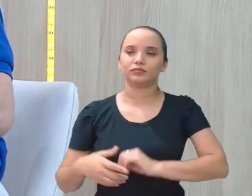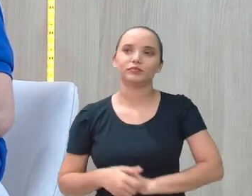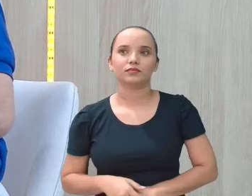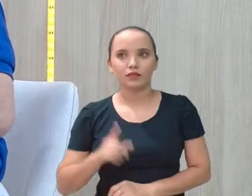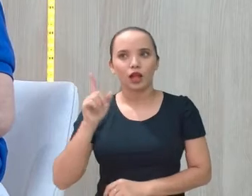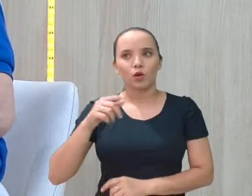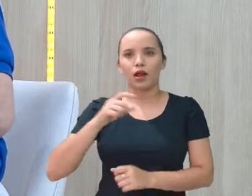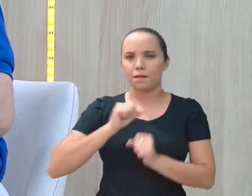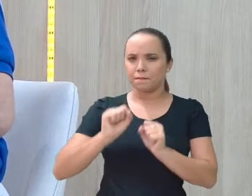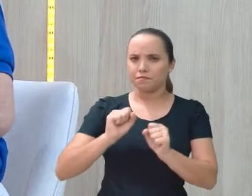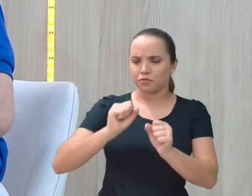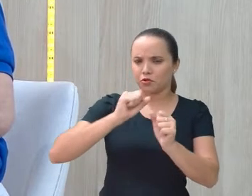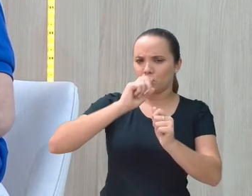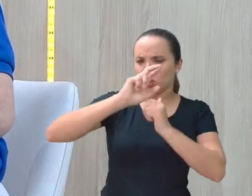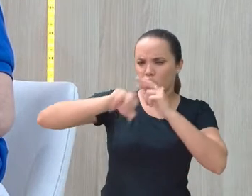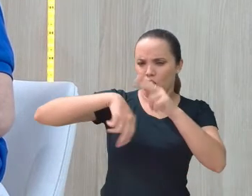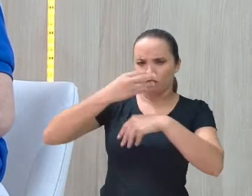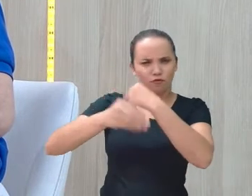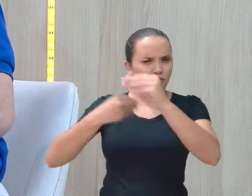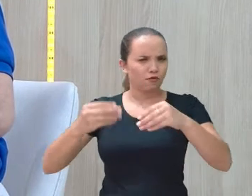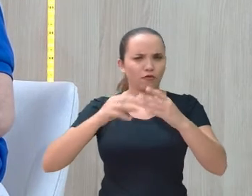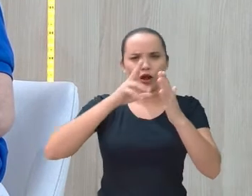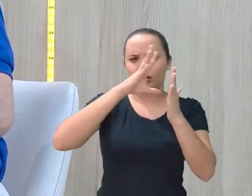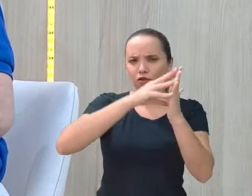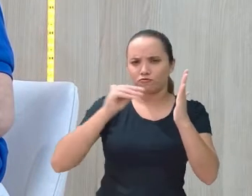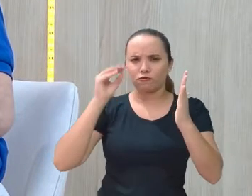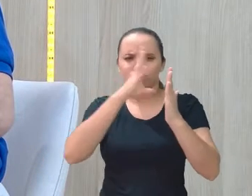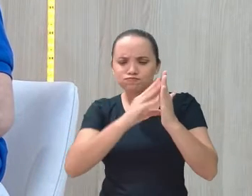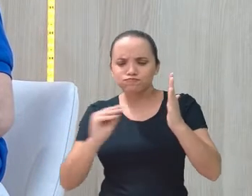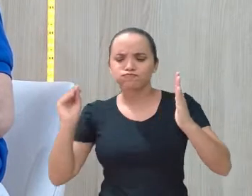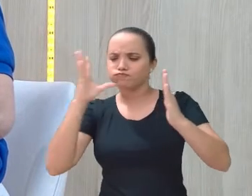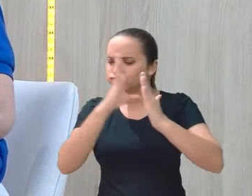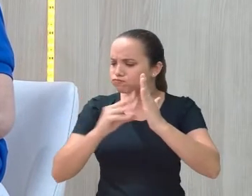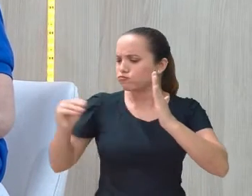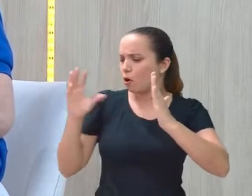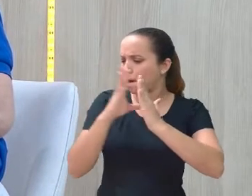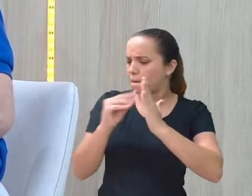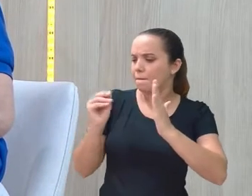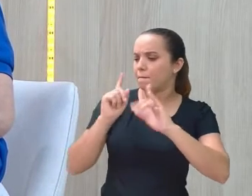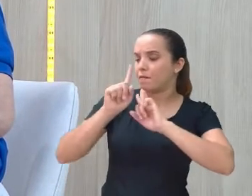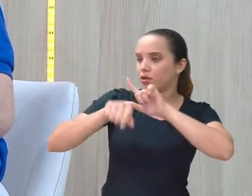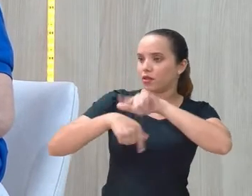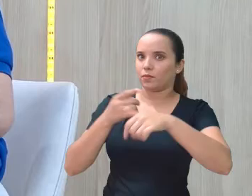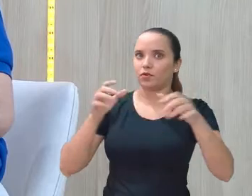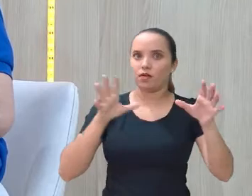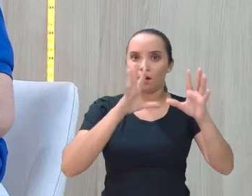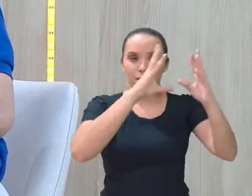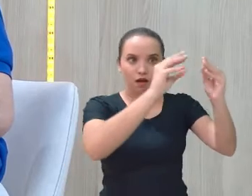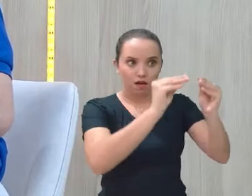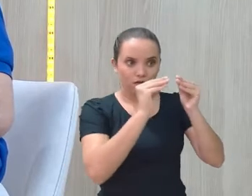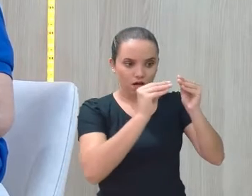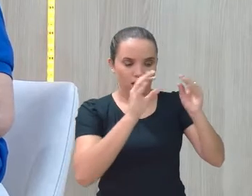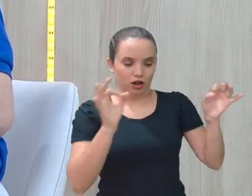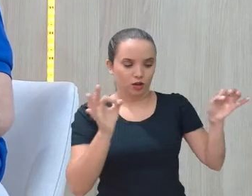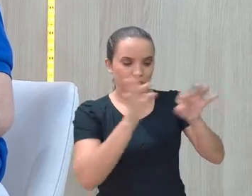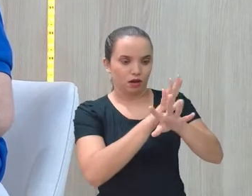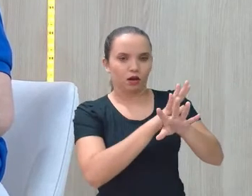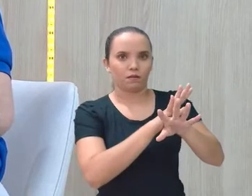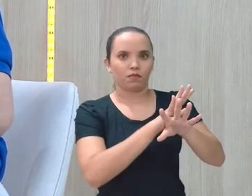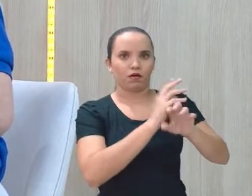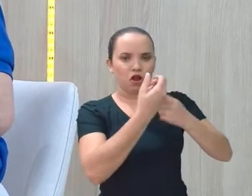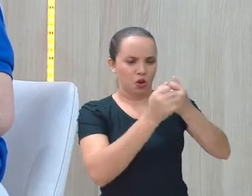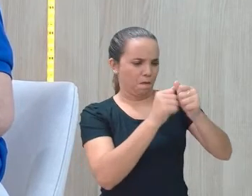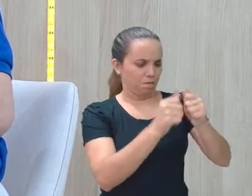várias cópias, ele tirava aquele número X de cópias e impedia que